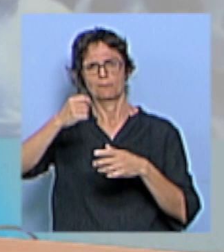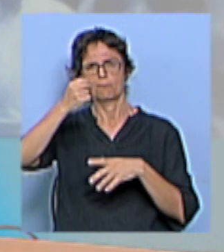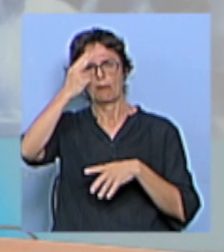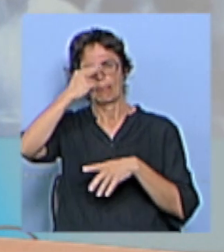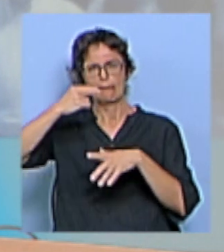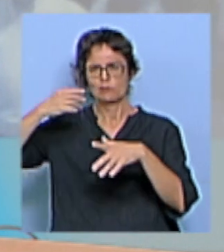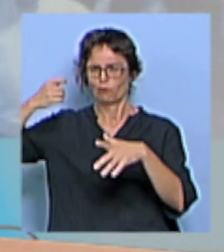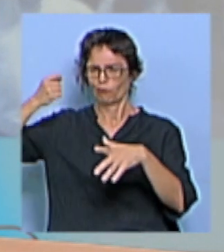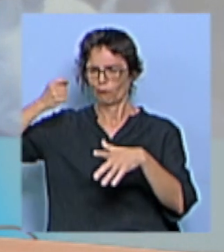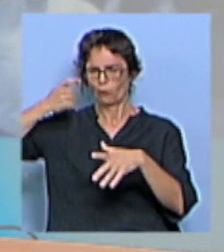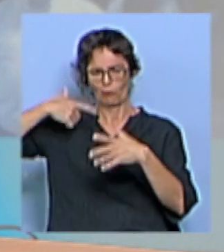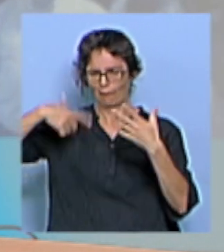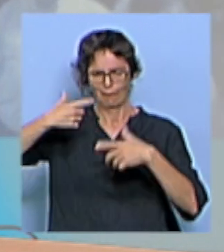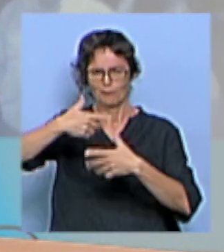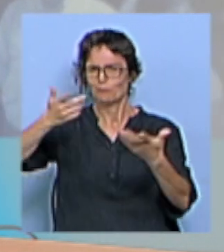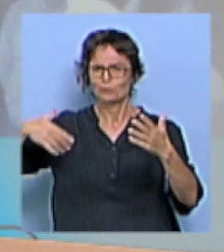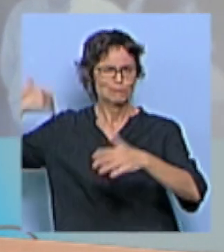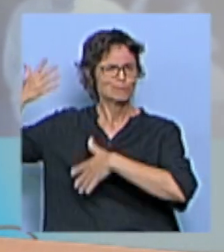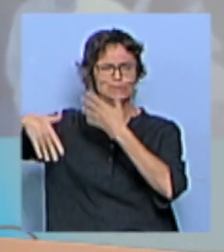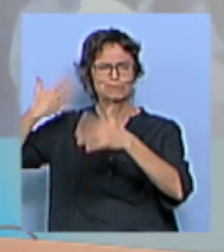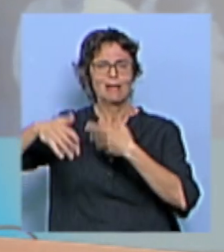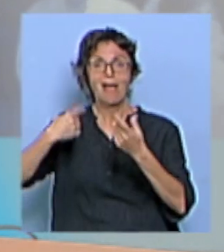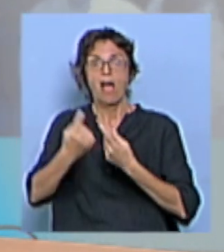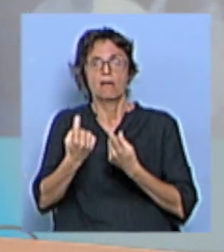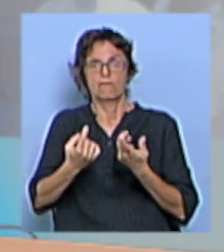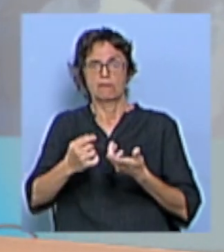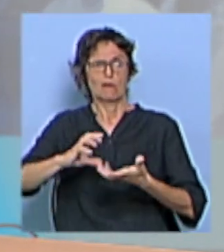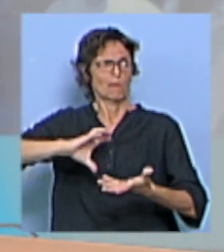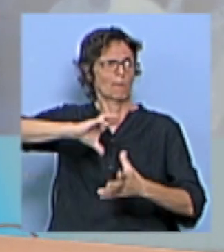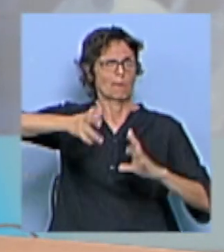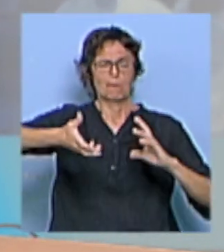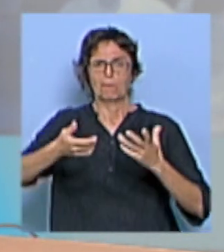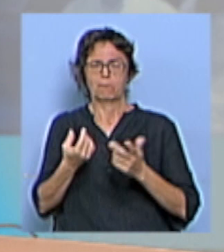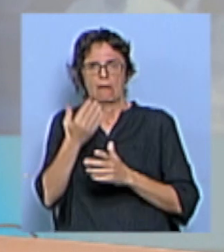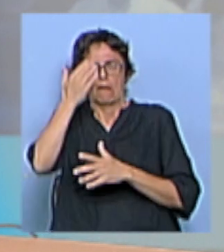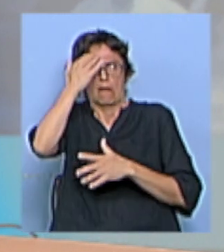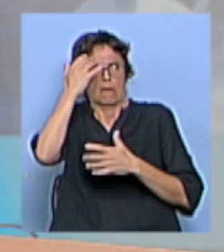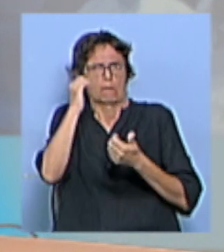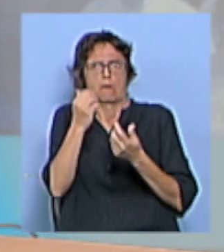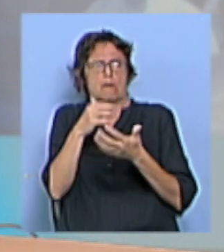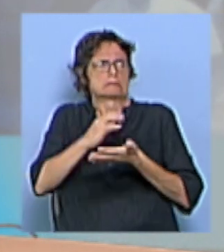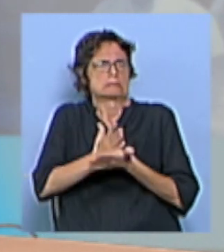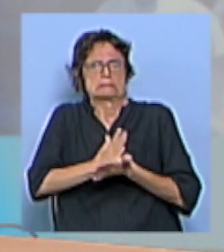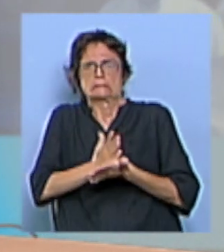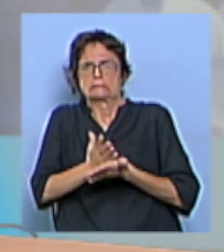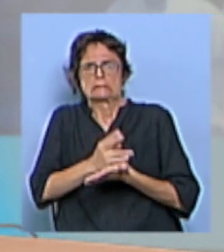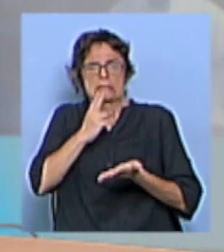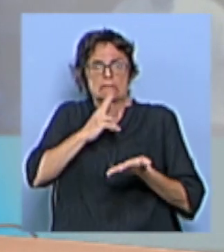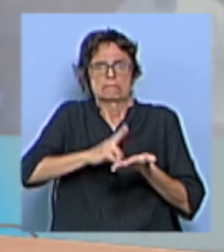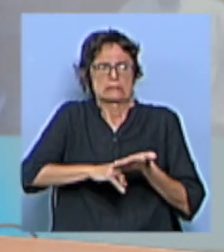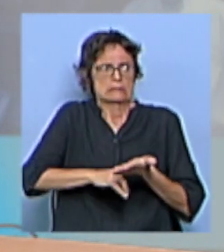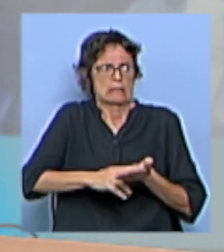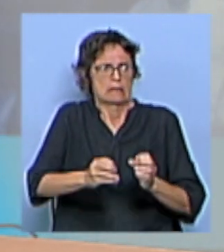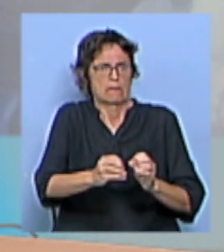agitar consciências, para pôr em causa verdades que se tinham como absolutas, para